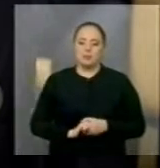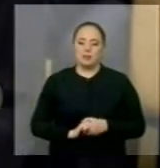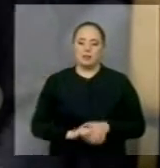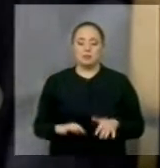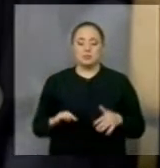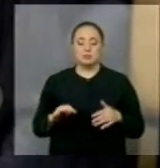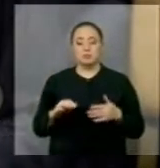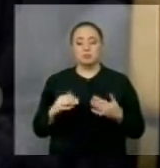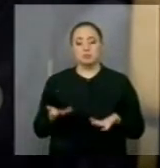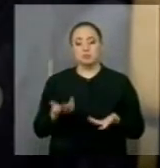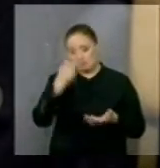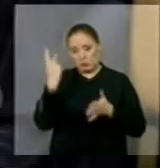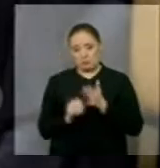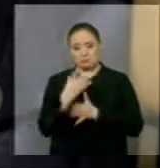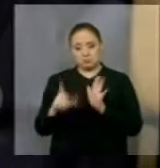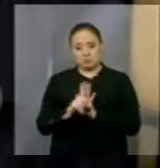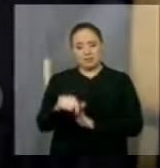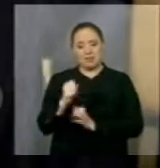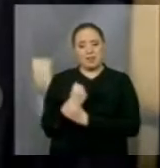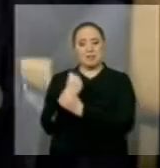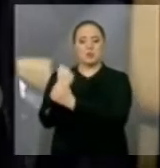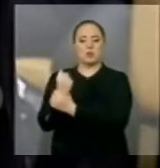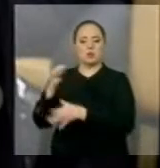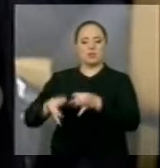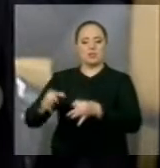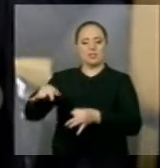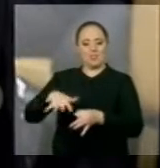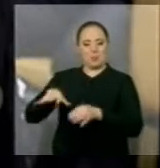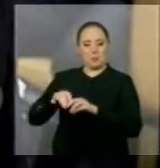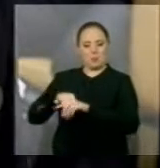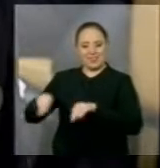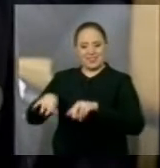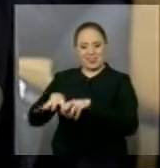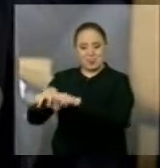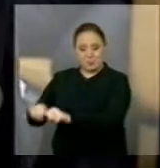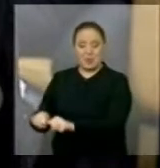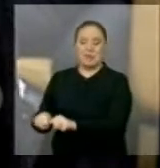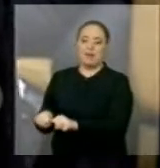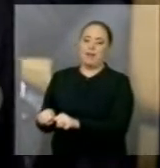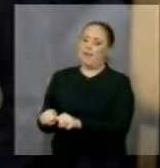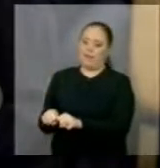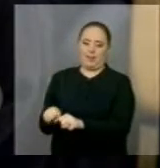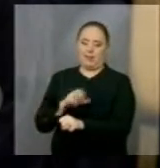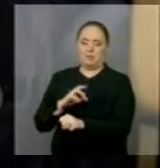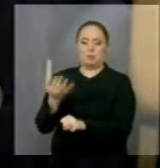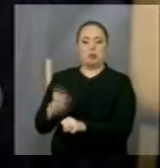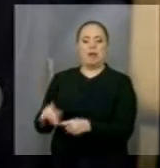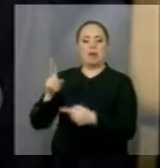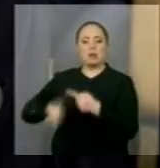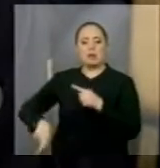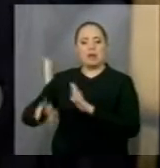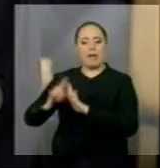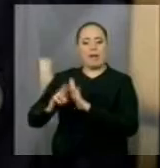intuito do legislador foi, sim, trazer a segurança jurídica nesse ambiente, sem de forma alguma, violar